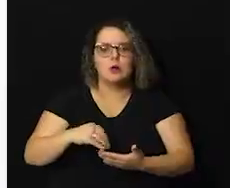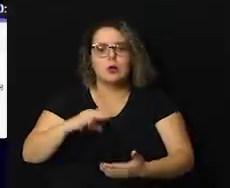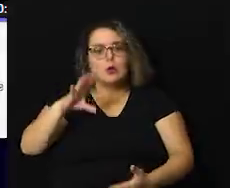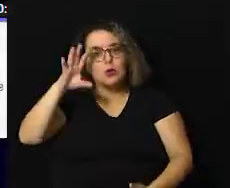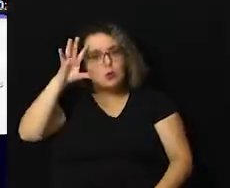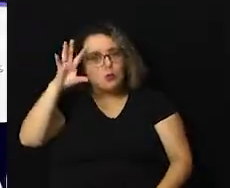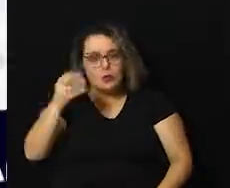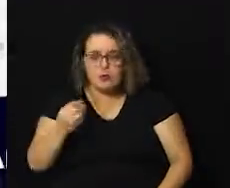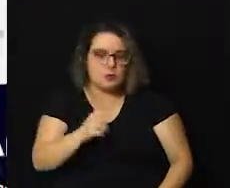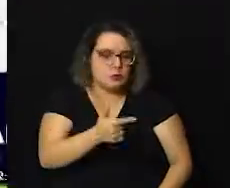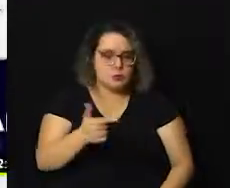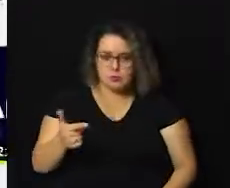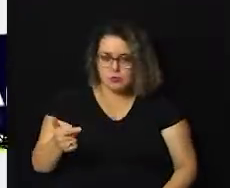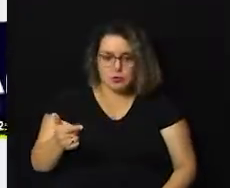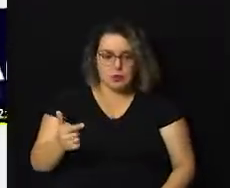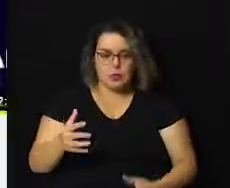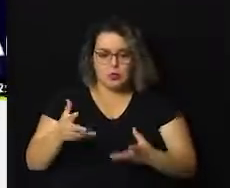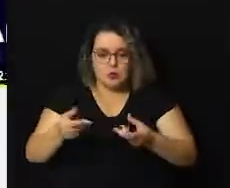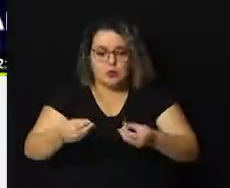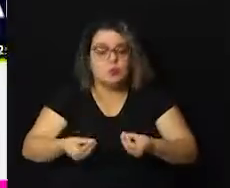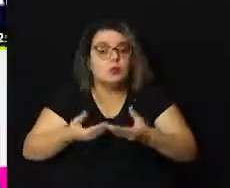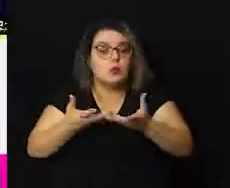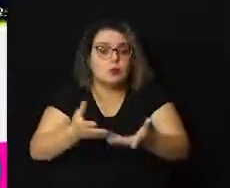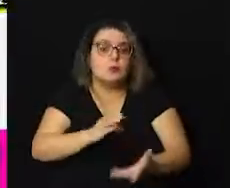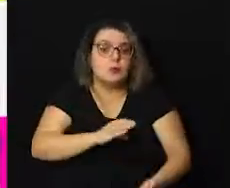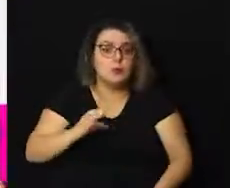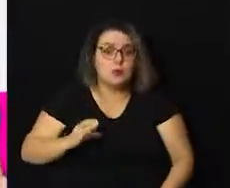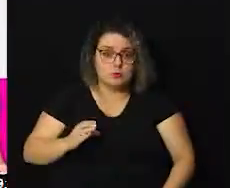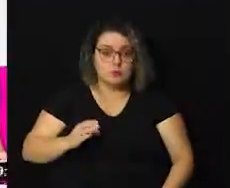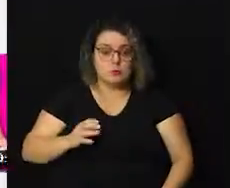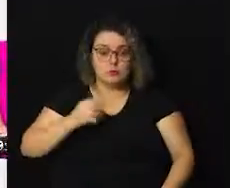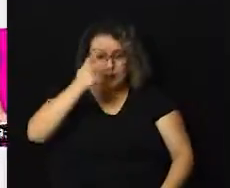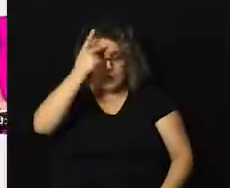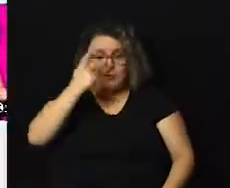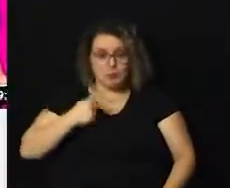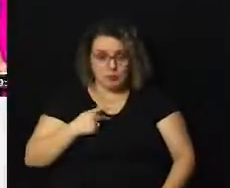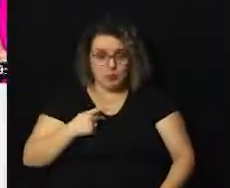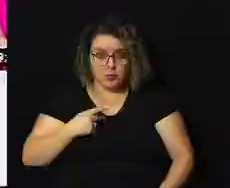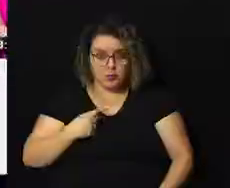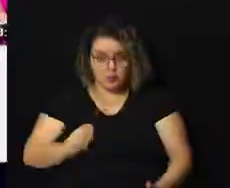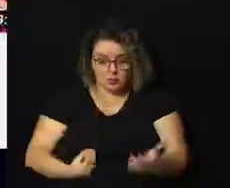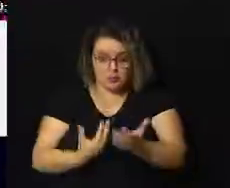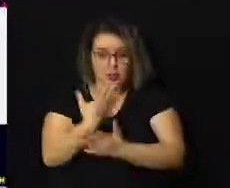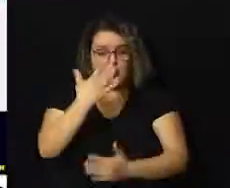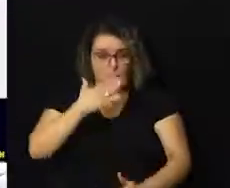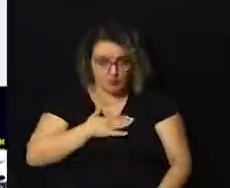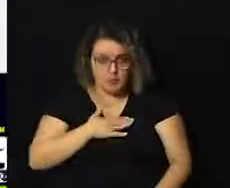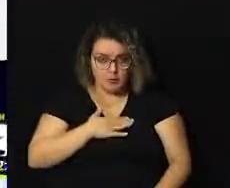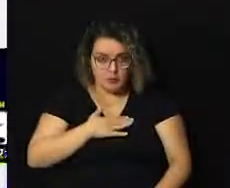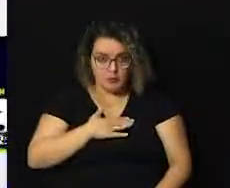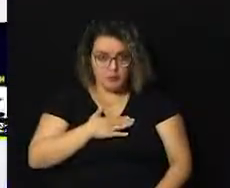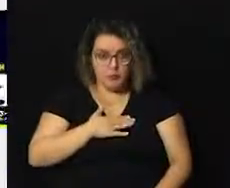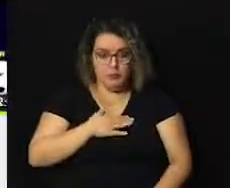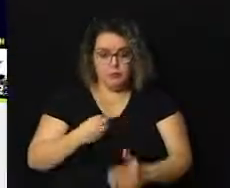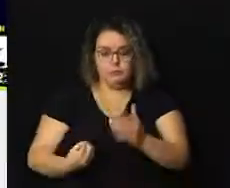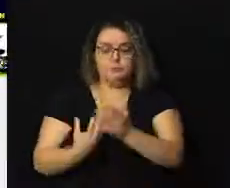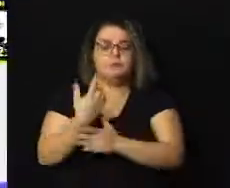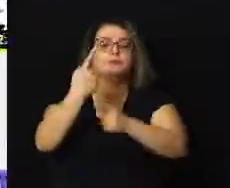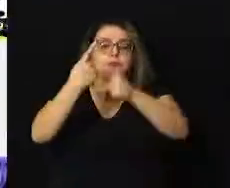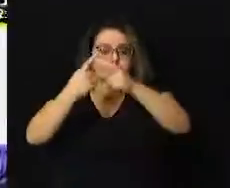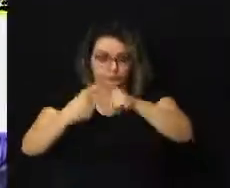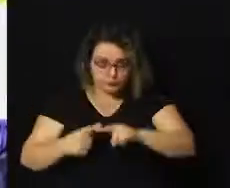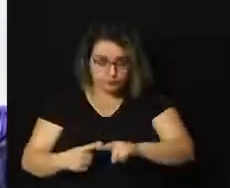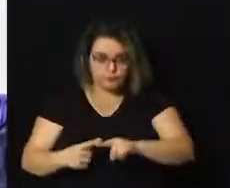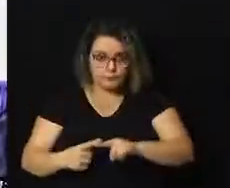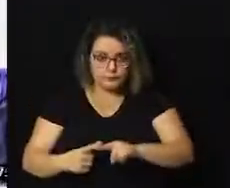conhecimento que a gente ainda não tinha e aquilo que ela oferecia para os meus clientes eu passei a eu produzir para mim mesmo né então criamos